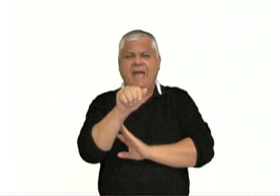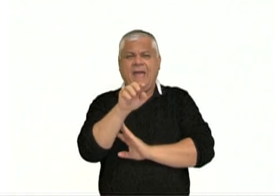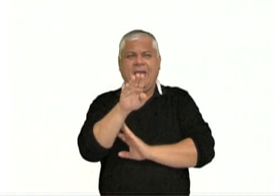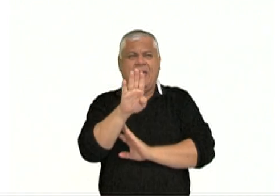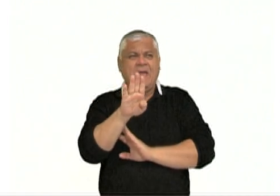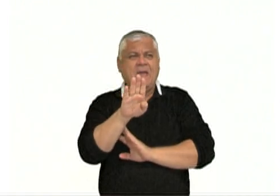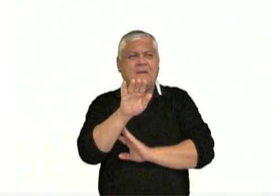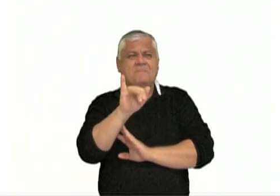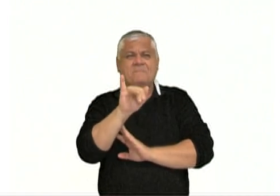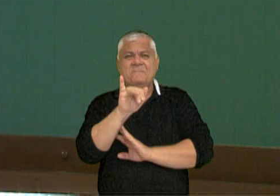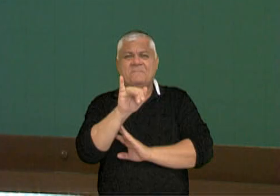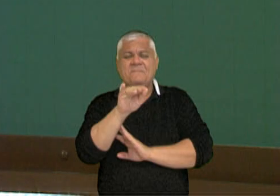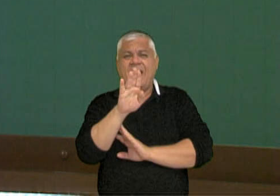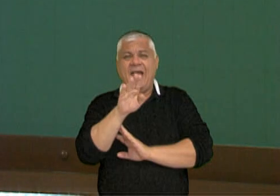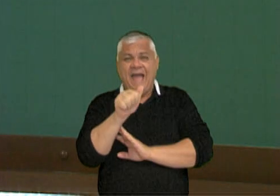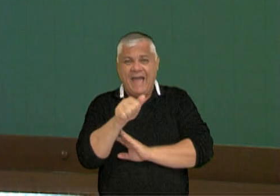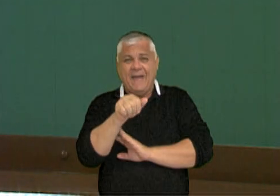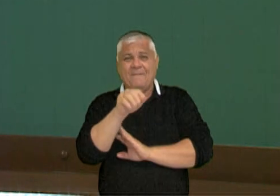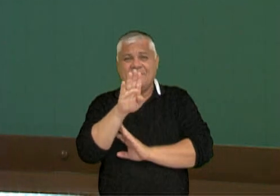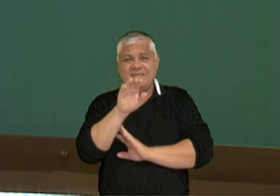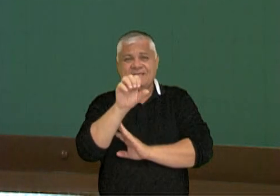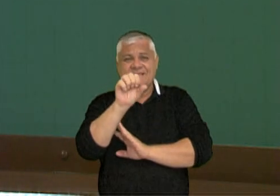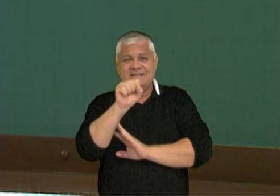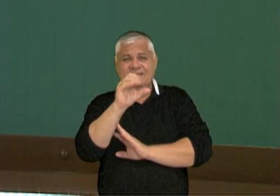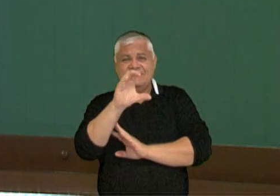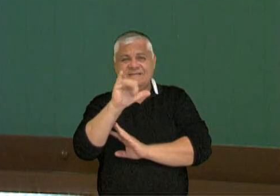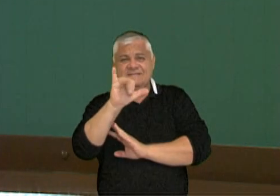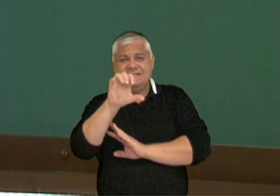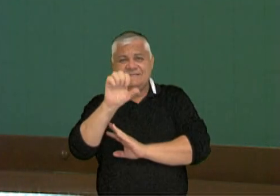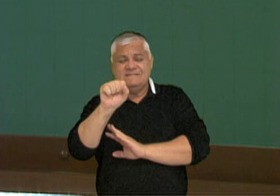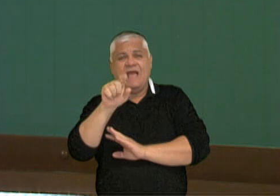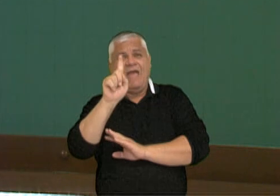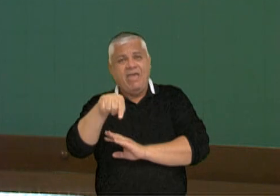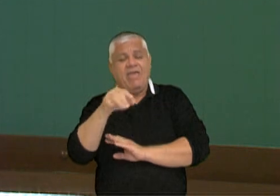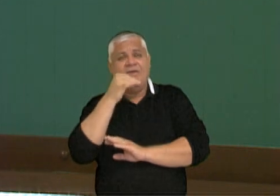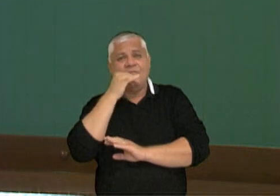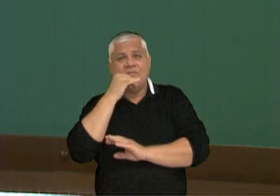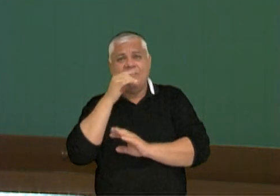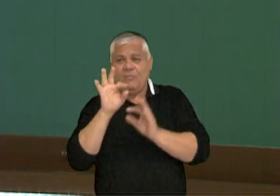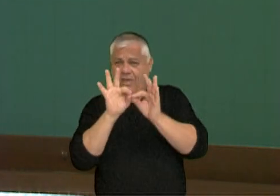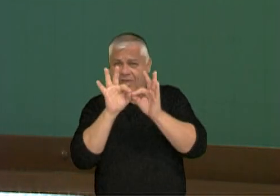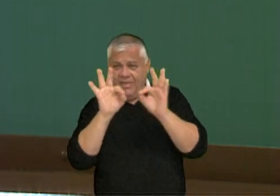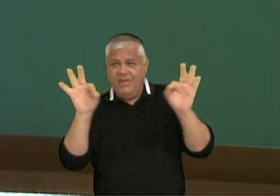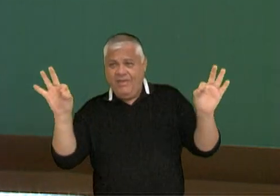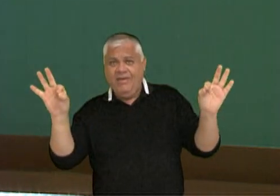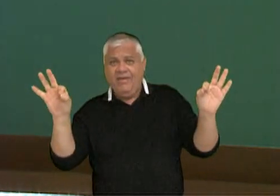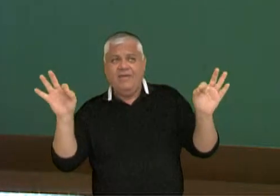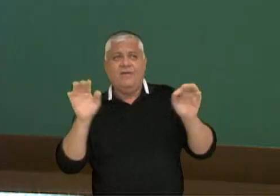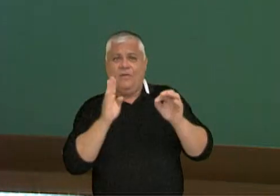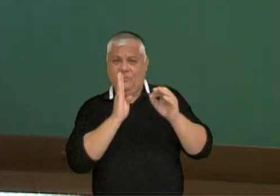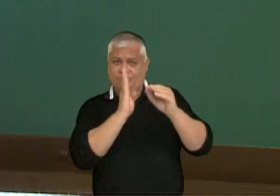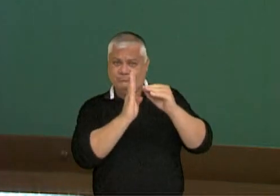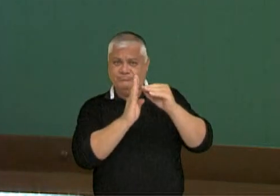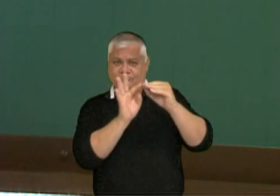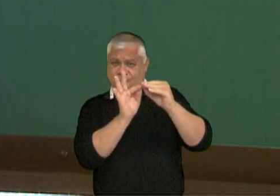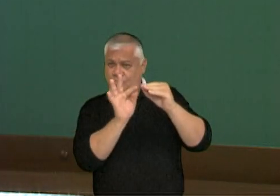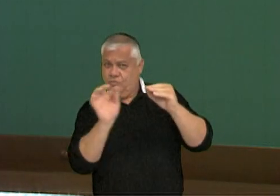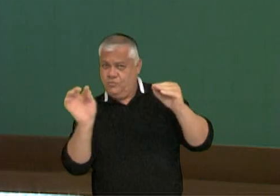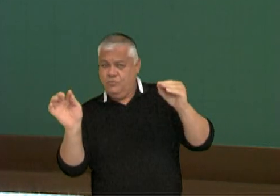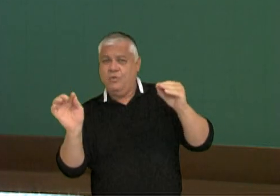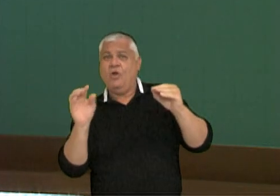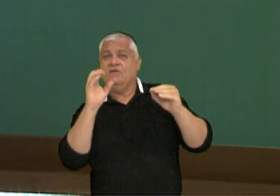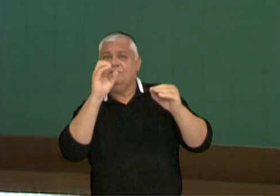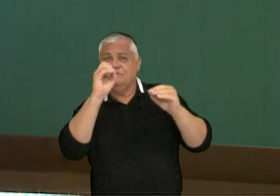abscissa? A abscissa é o eixo da reta numérica, ok? Então, ele está pedindo para